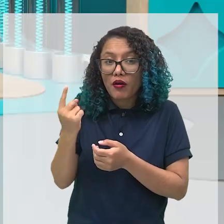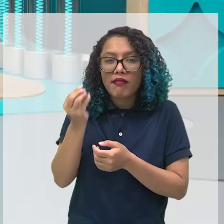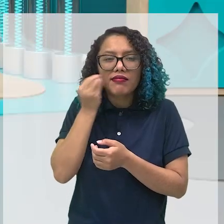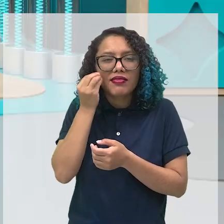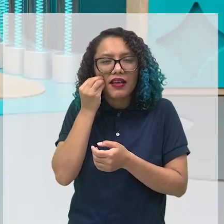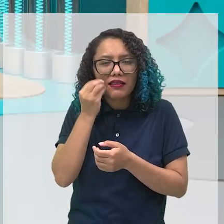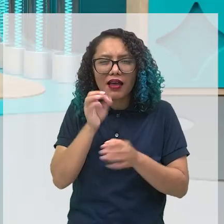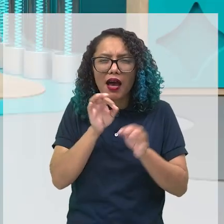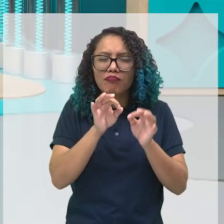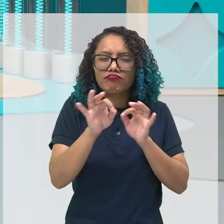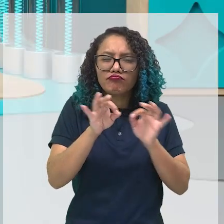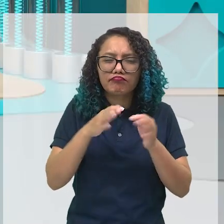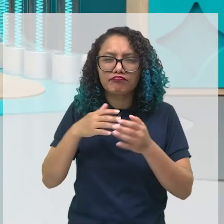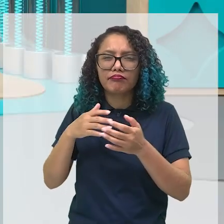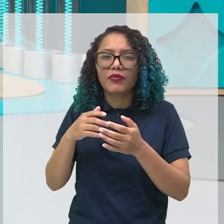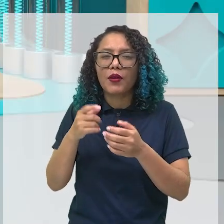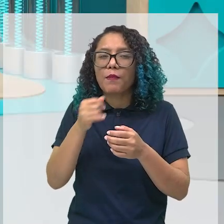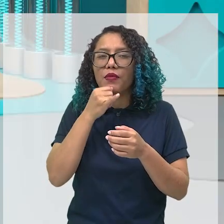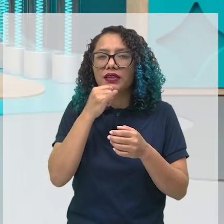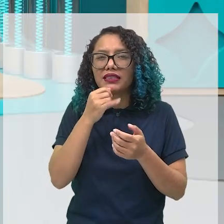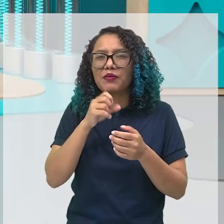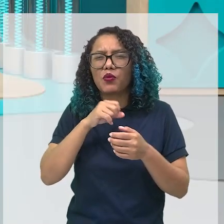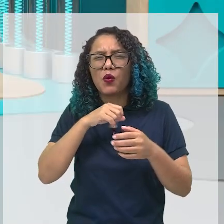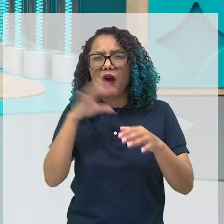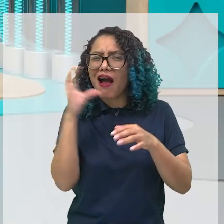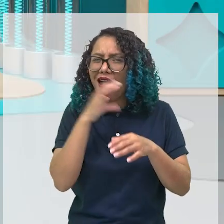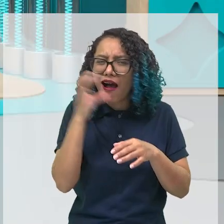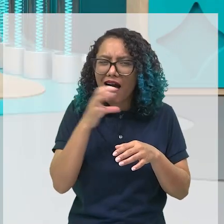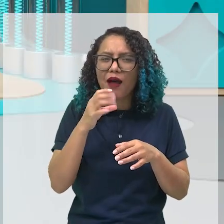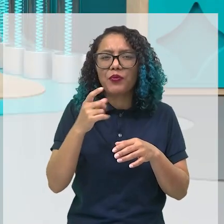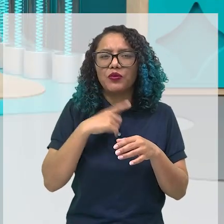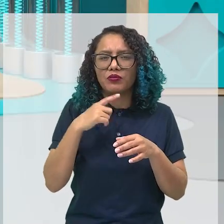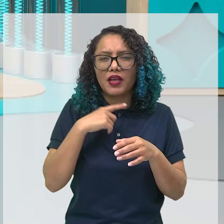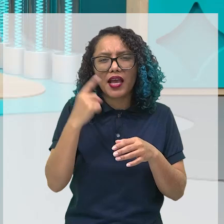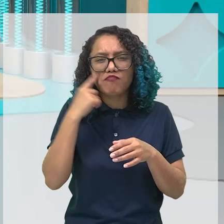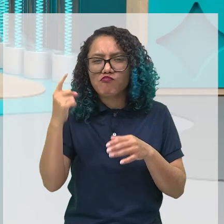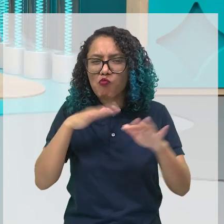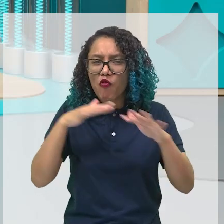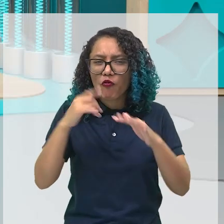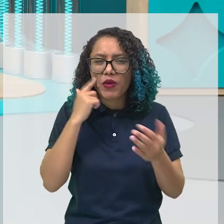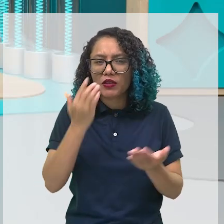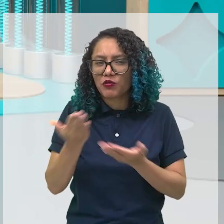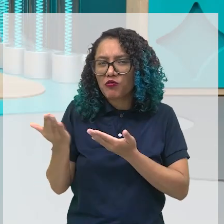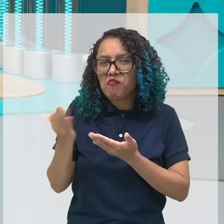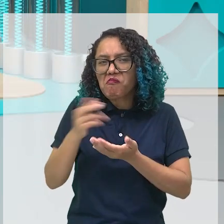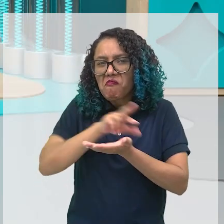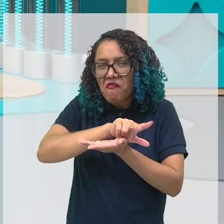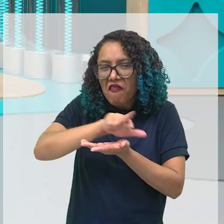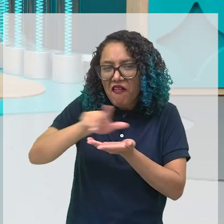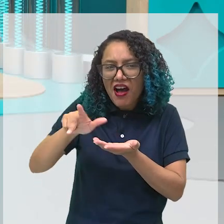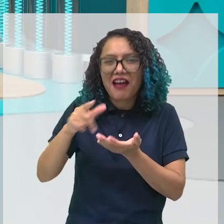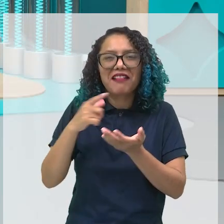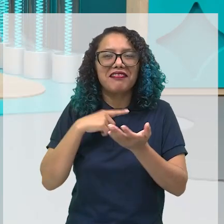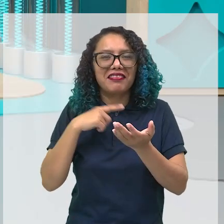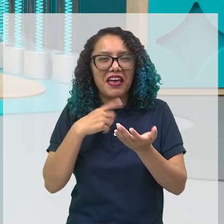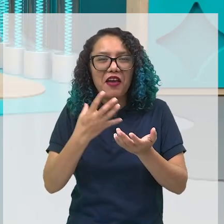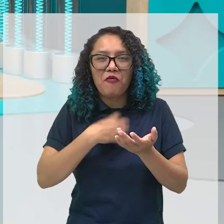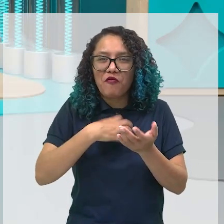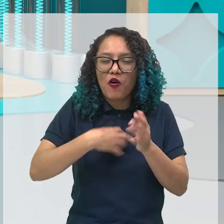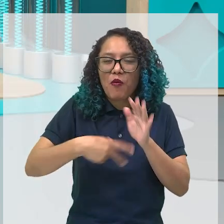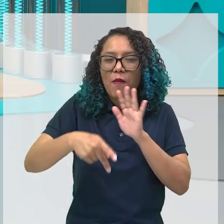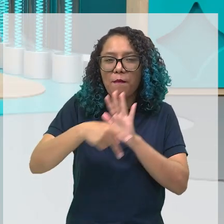momento em que a música fica mais vibrante, tem uma jogada de corpo, tem todo um requebrado, né? O corpo